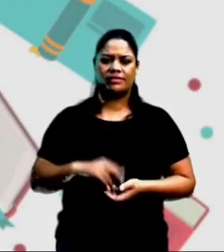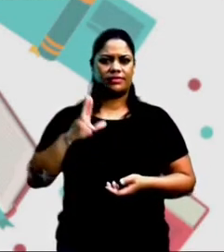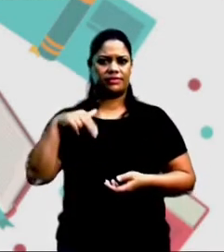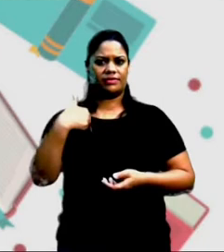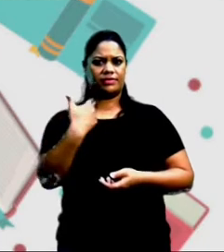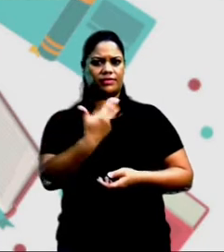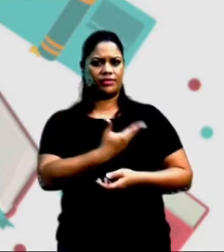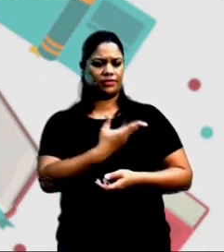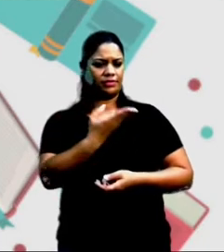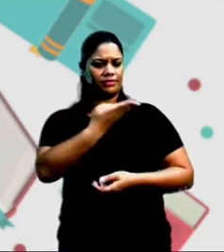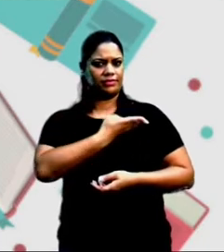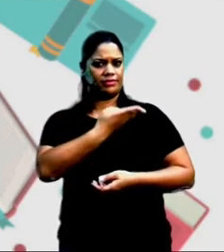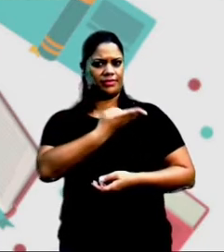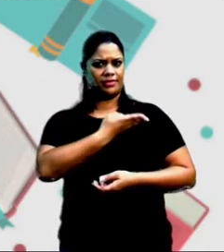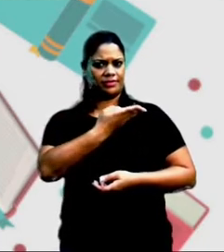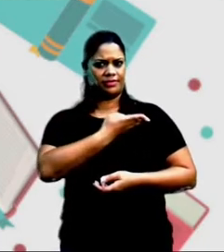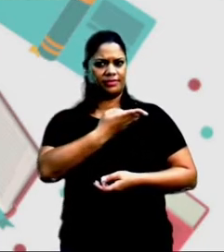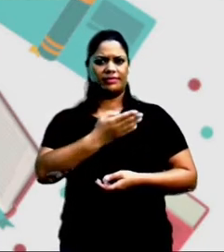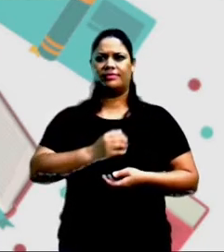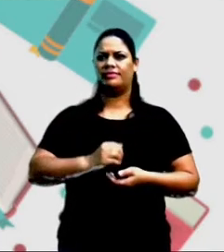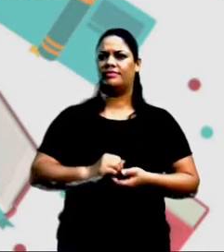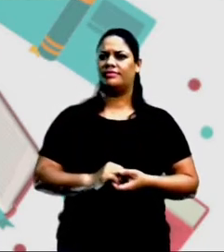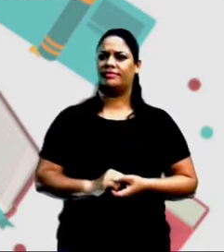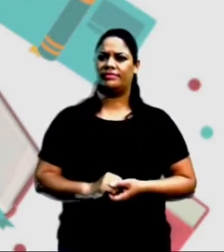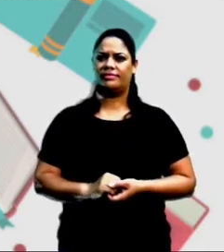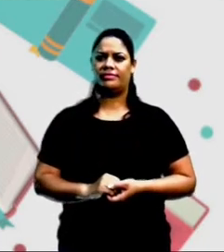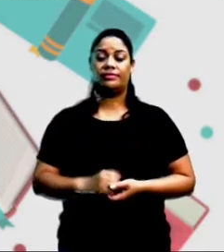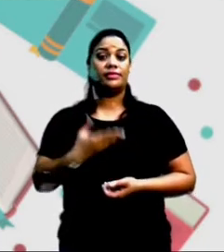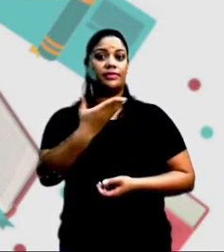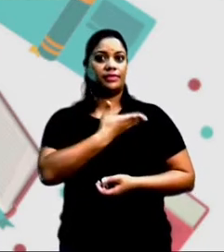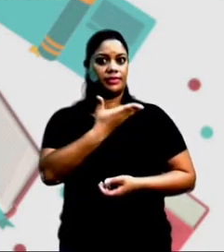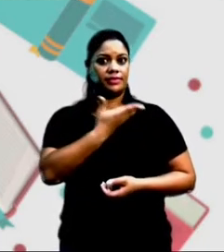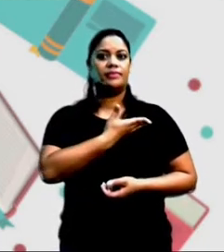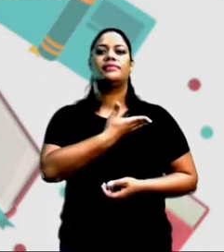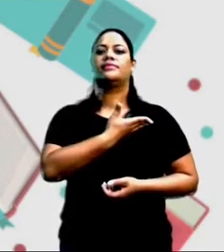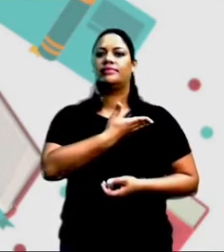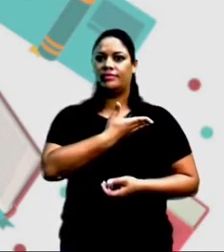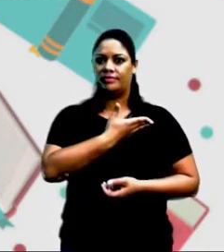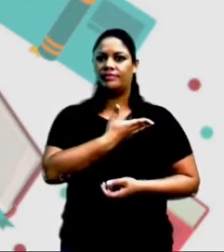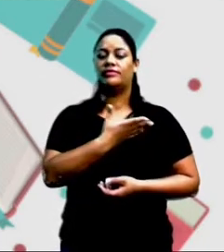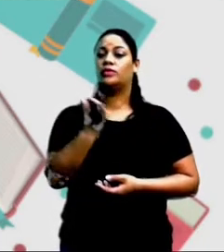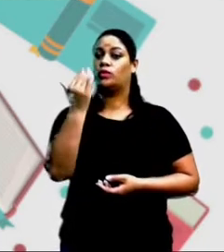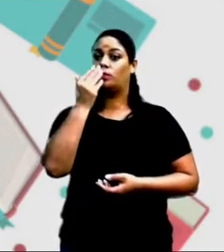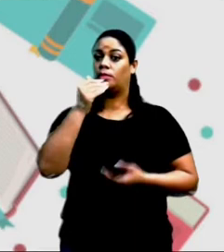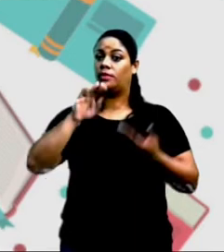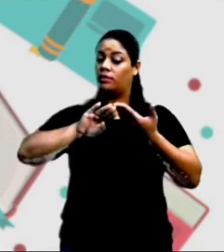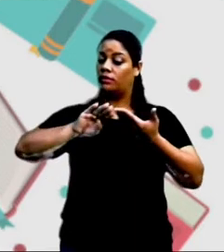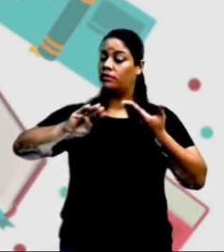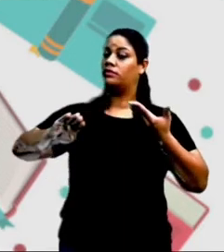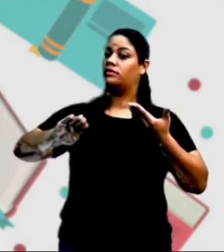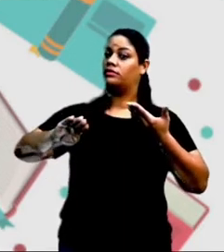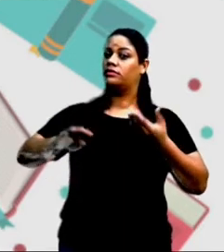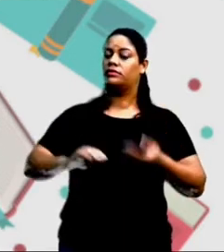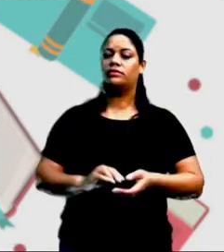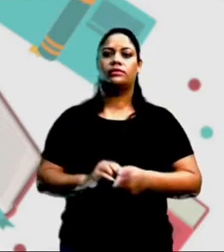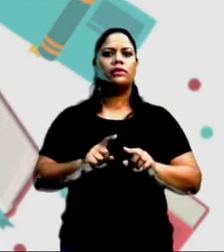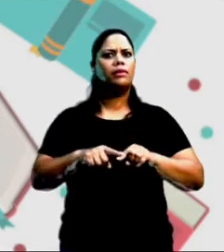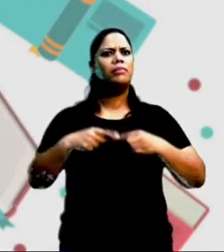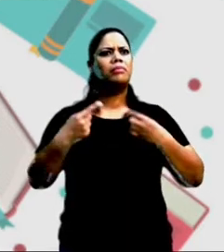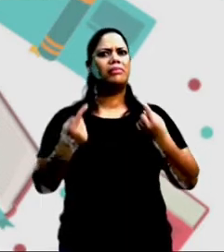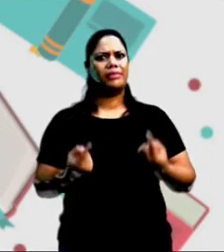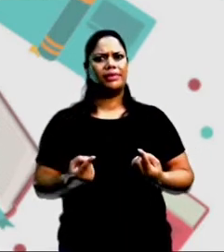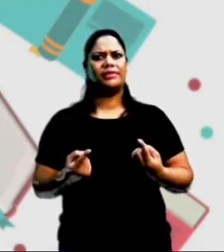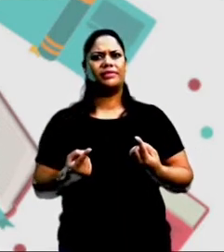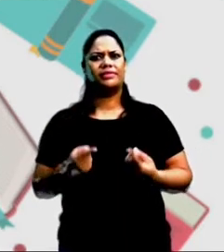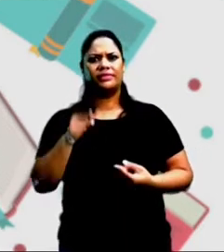nossa grande amizade. Nossa grande amizade. Amigos, amigos, comidas à parte. Mas,